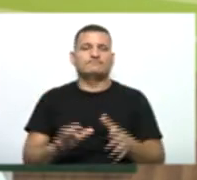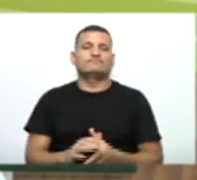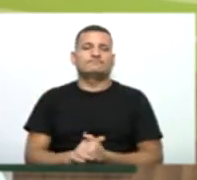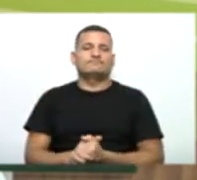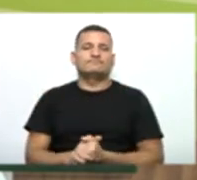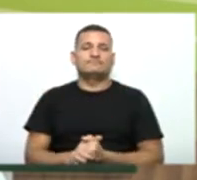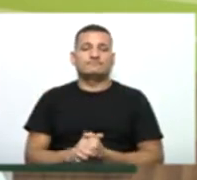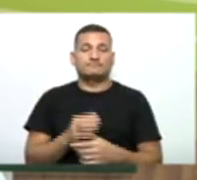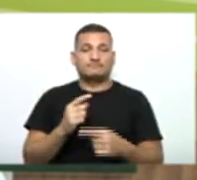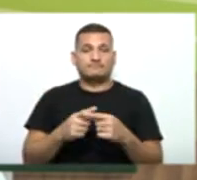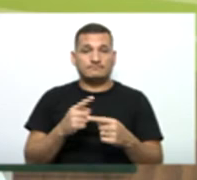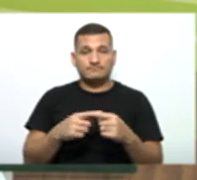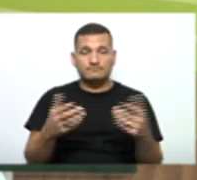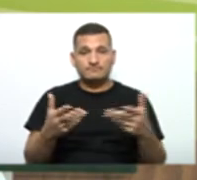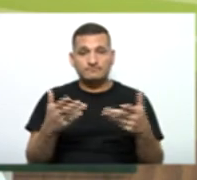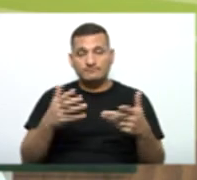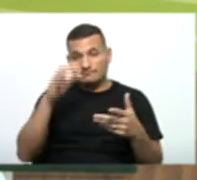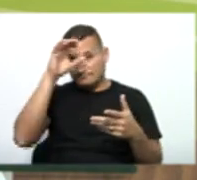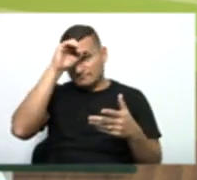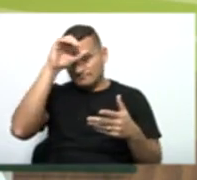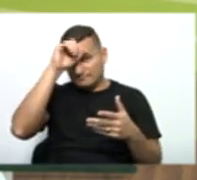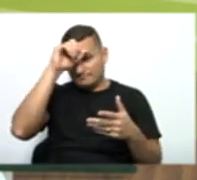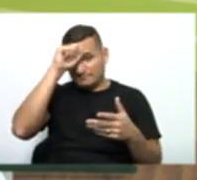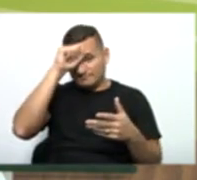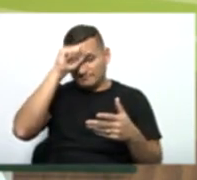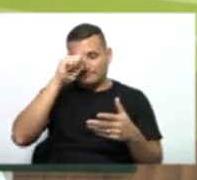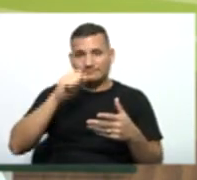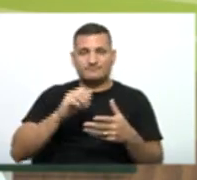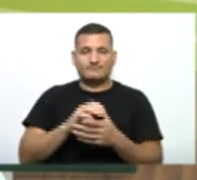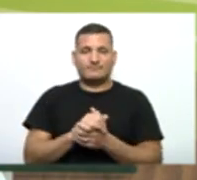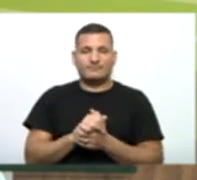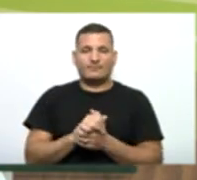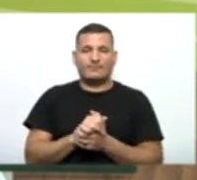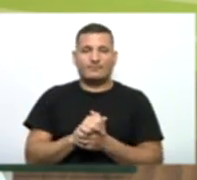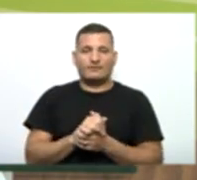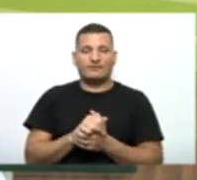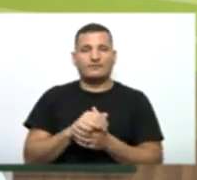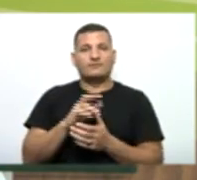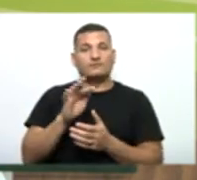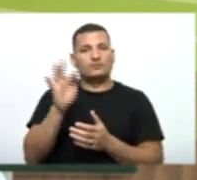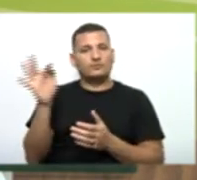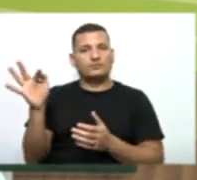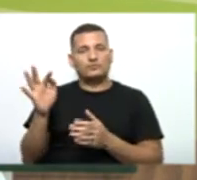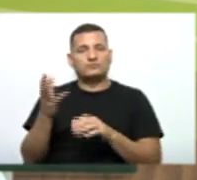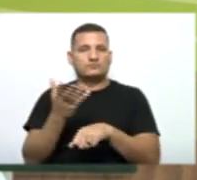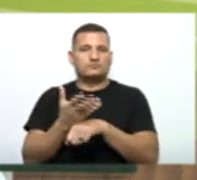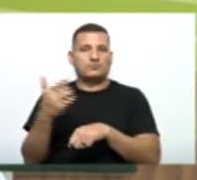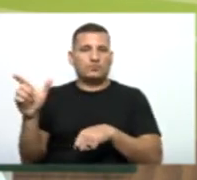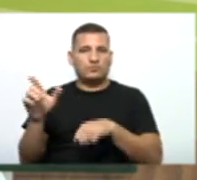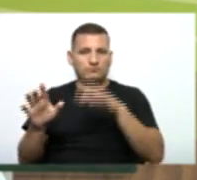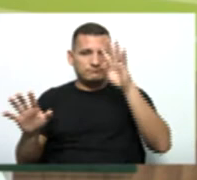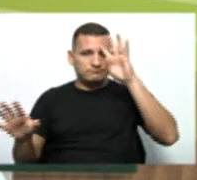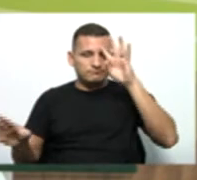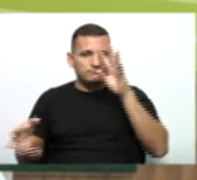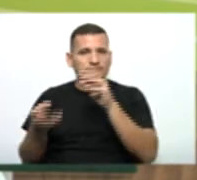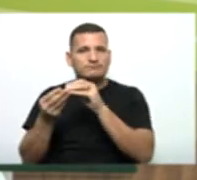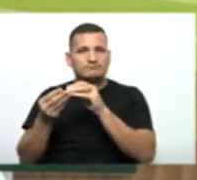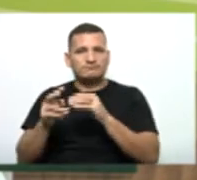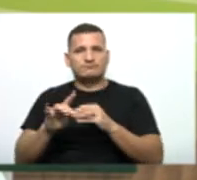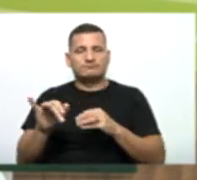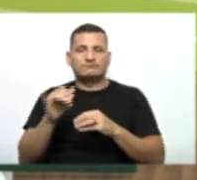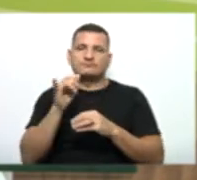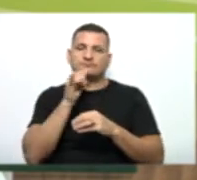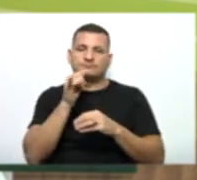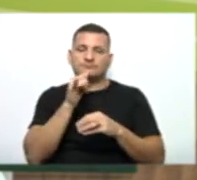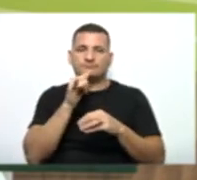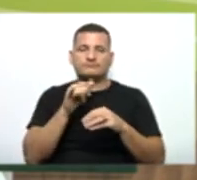o aprendizado de hoje vai requerer para as disciplinas futuras. Como, por exemplo, de